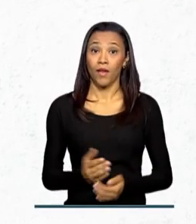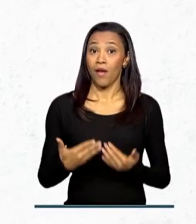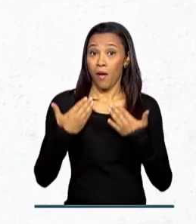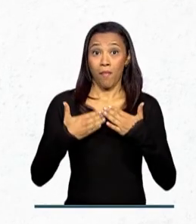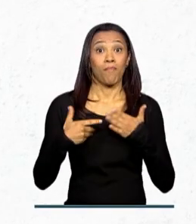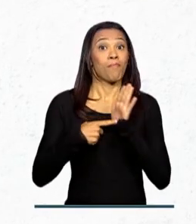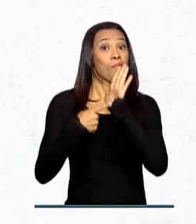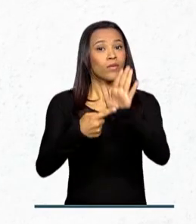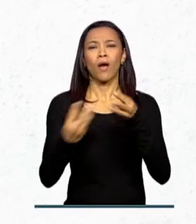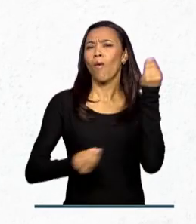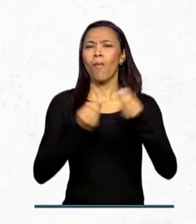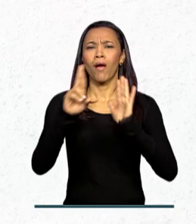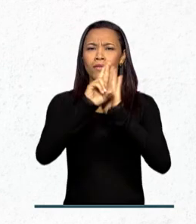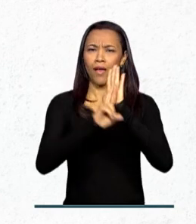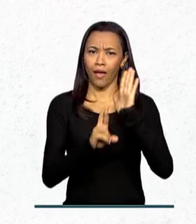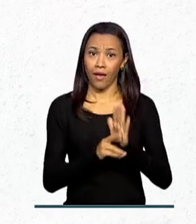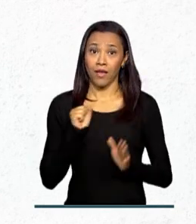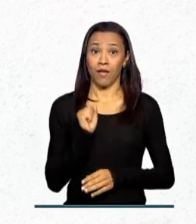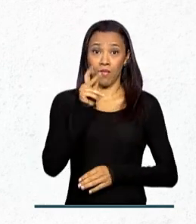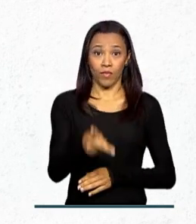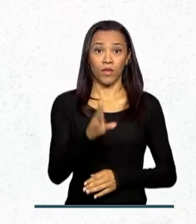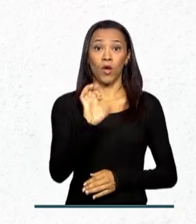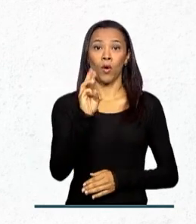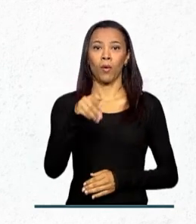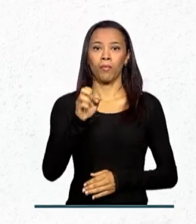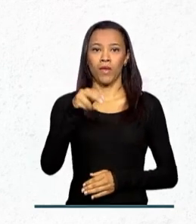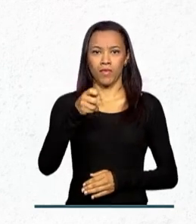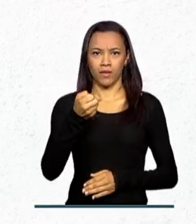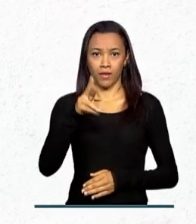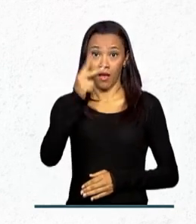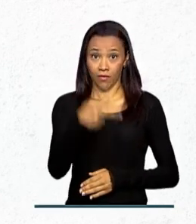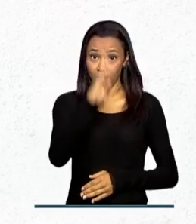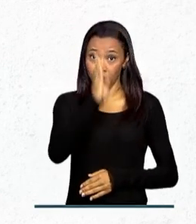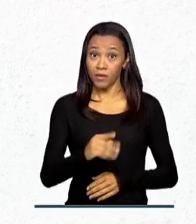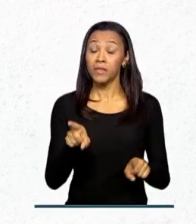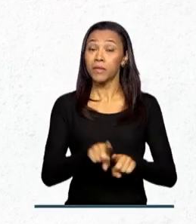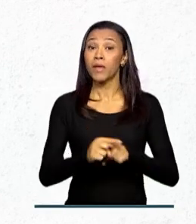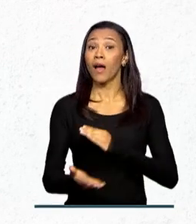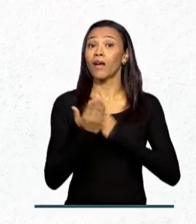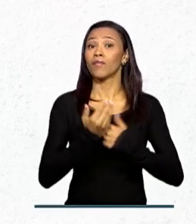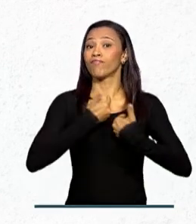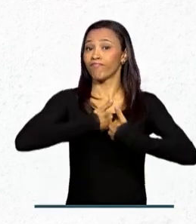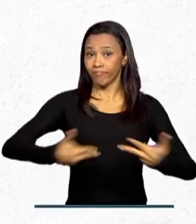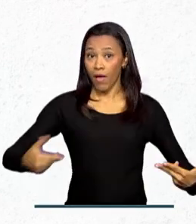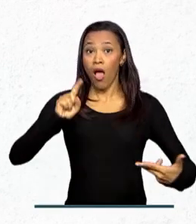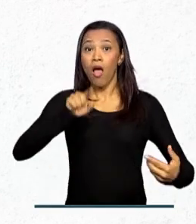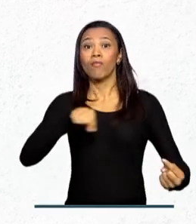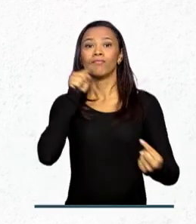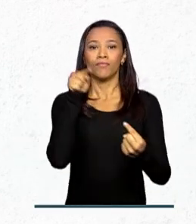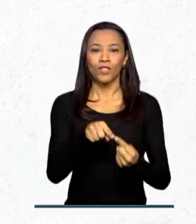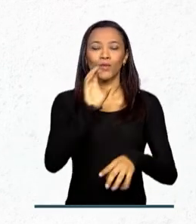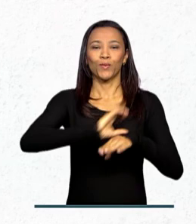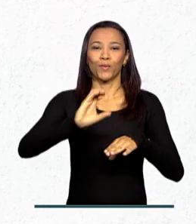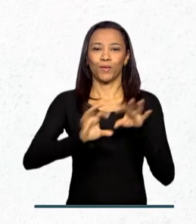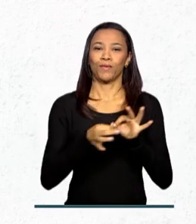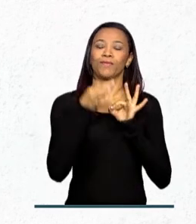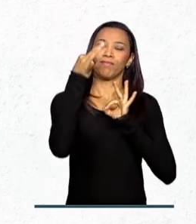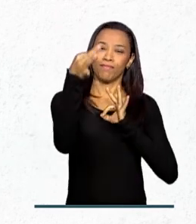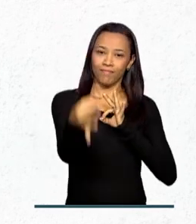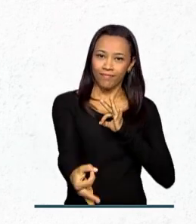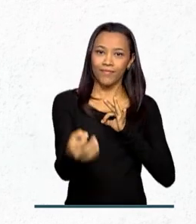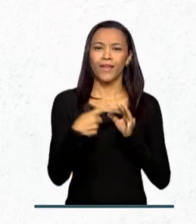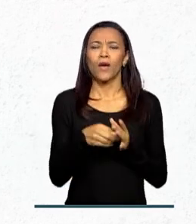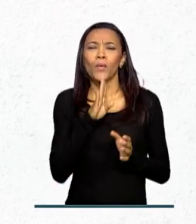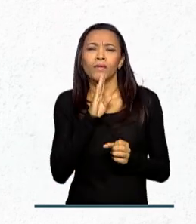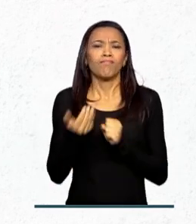Mostrar como funciona o regime de previdência complementar no país e os seus benefícios. Esse é o objetivo do curso à distância